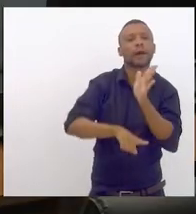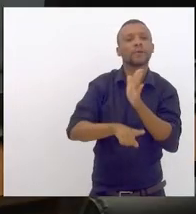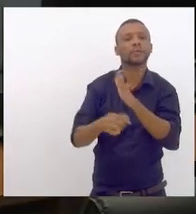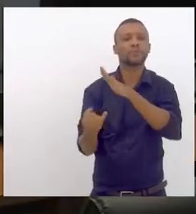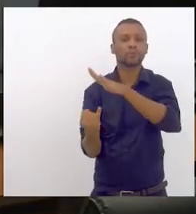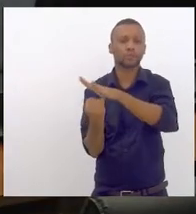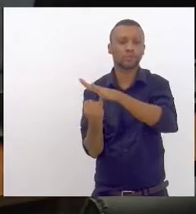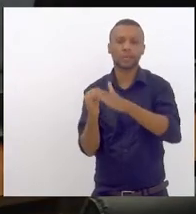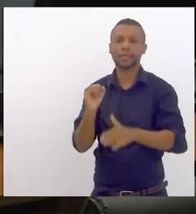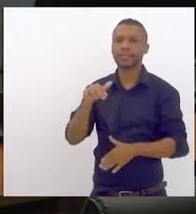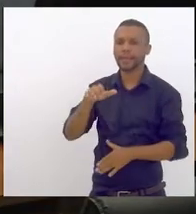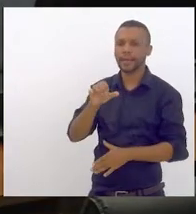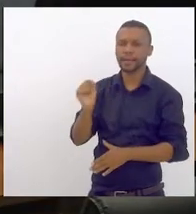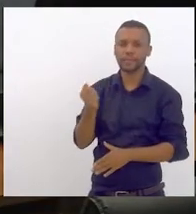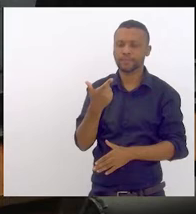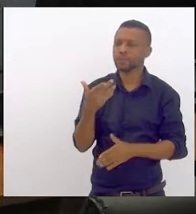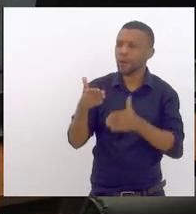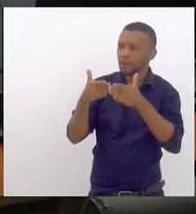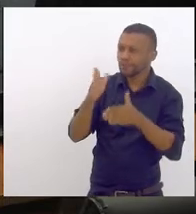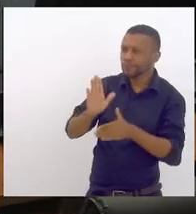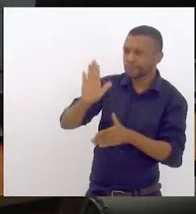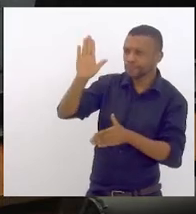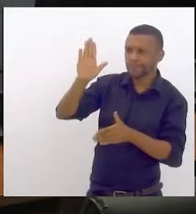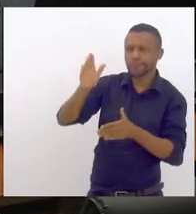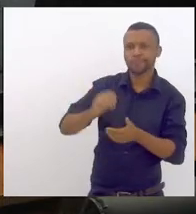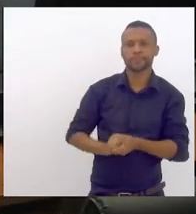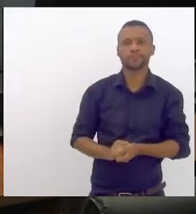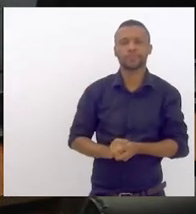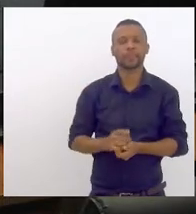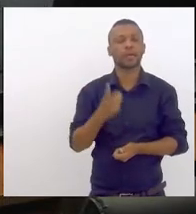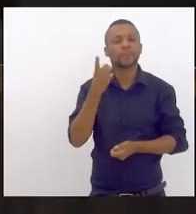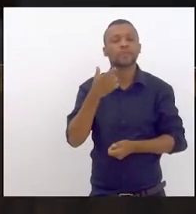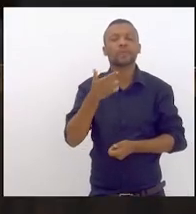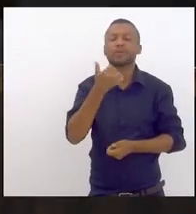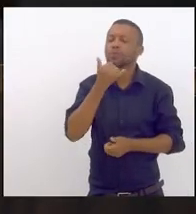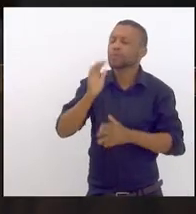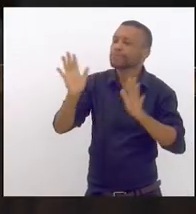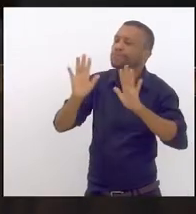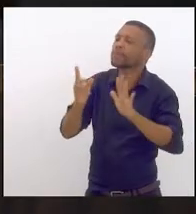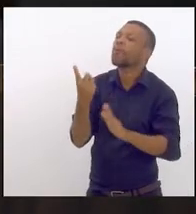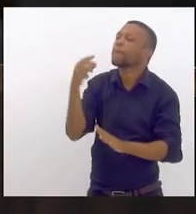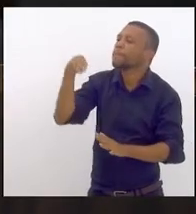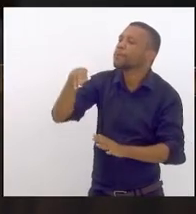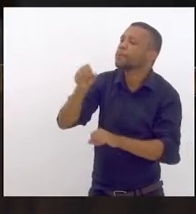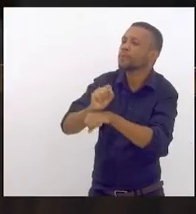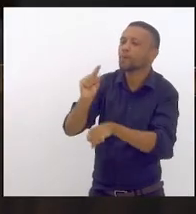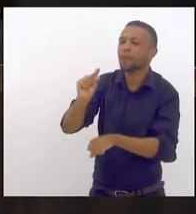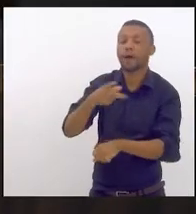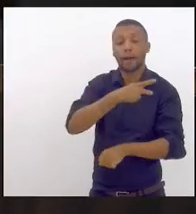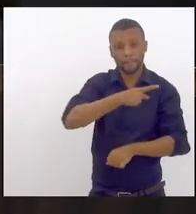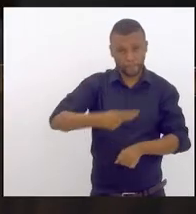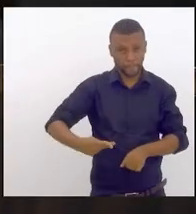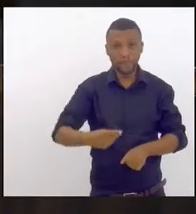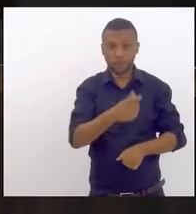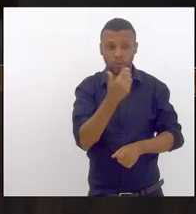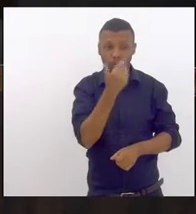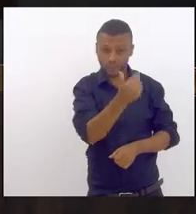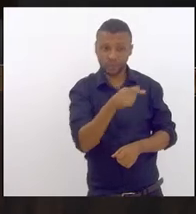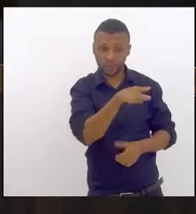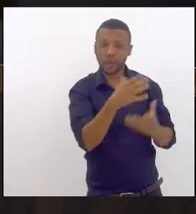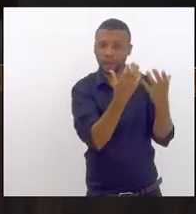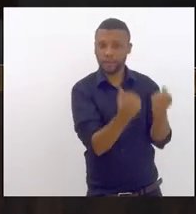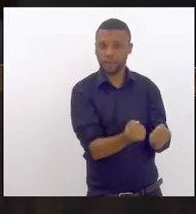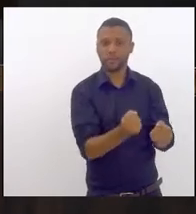Senhora presidente, pela ordem, por gentileza. Deputado Luiz Paulo. Só um minuto. A presidência defere o pedido de Vossa